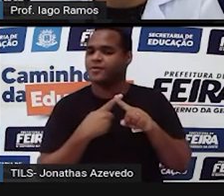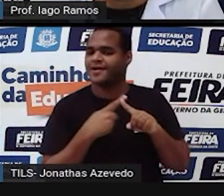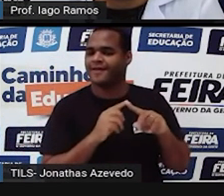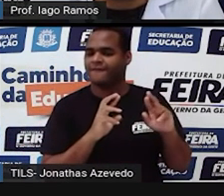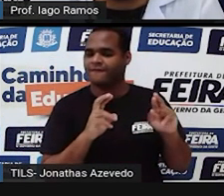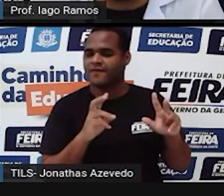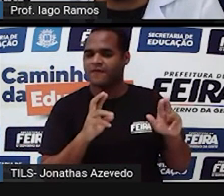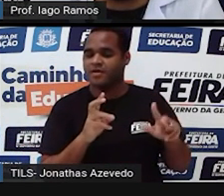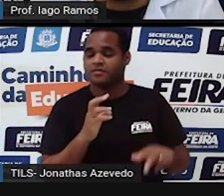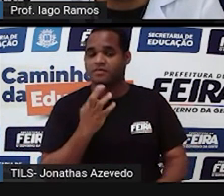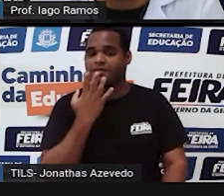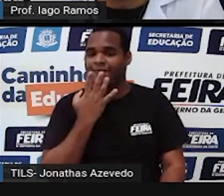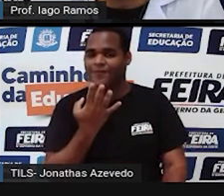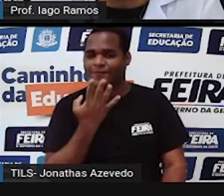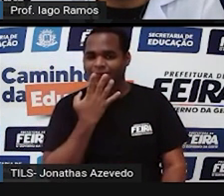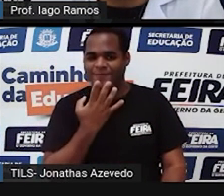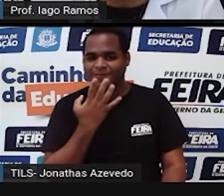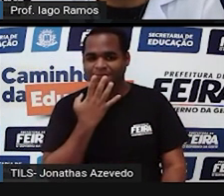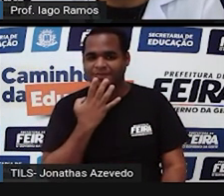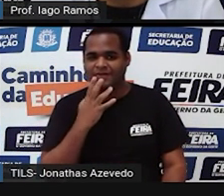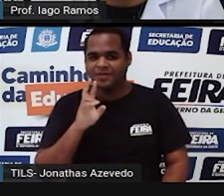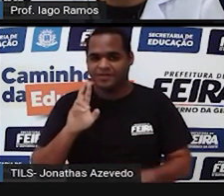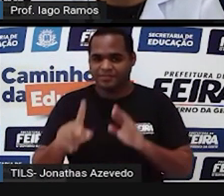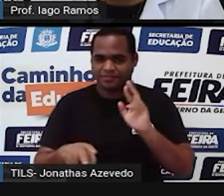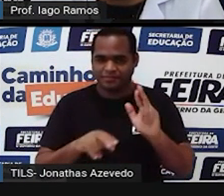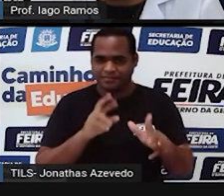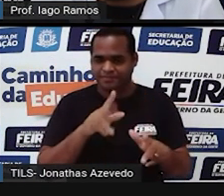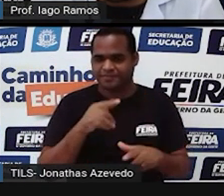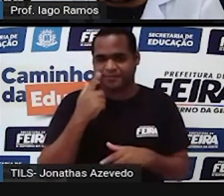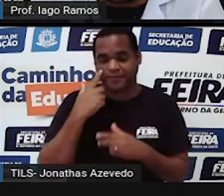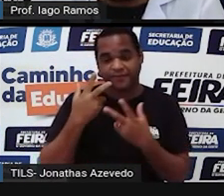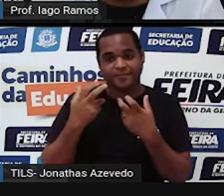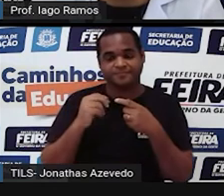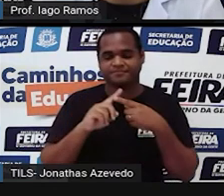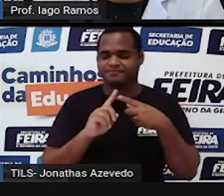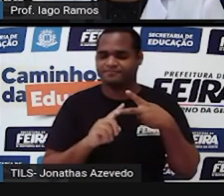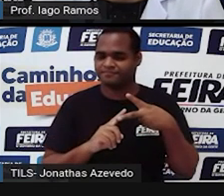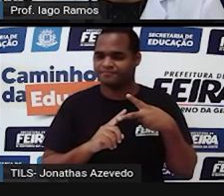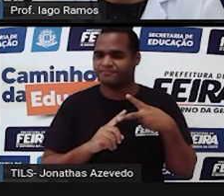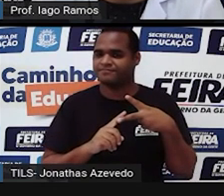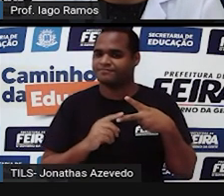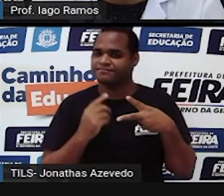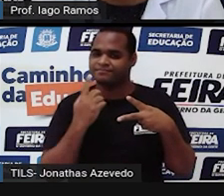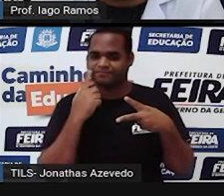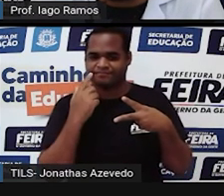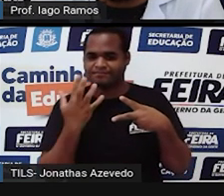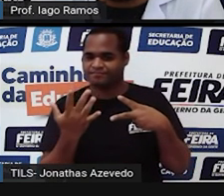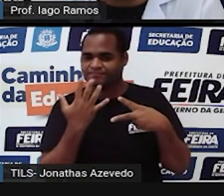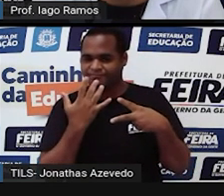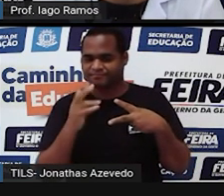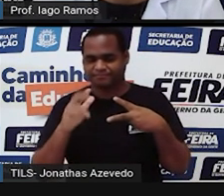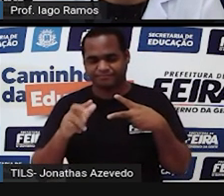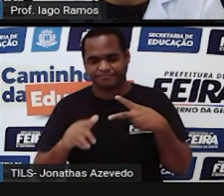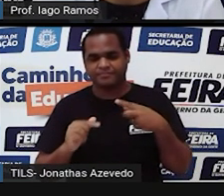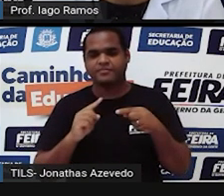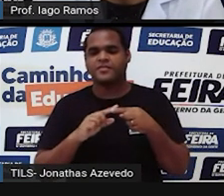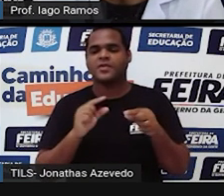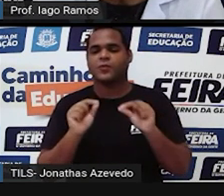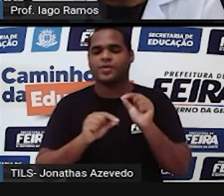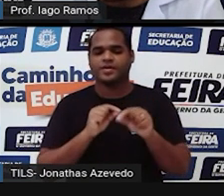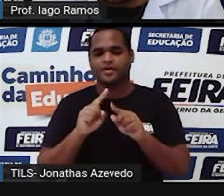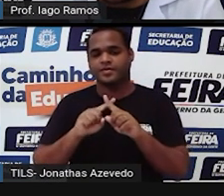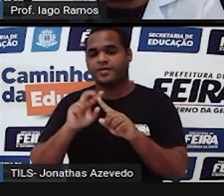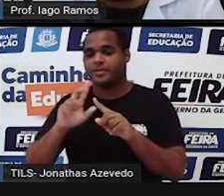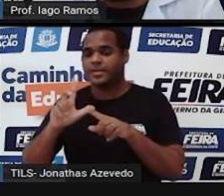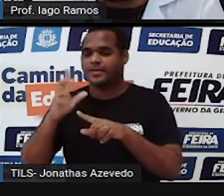esse não é histograma? Porque esse daí a gente percebe duas cores. Gráficos com duas cores são